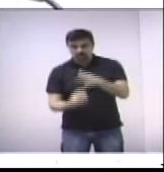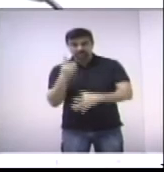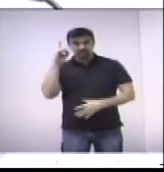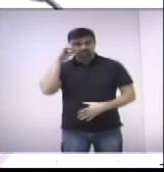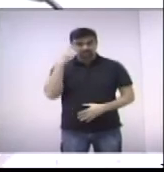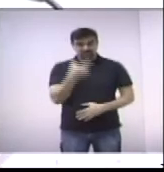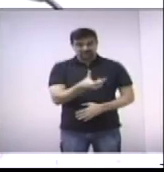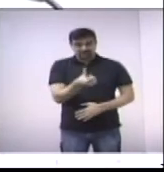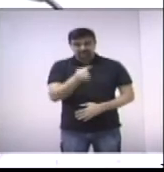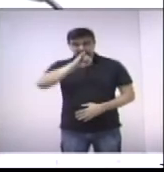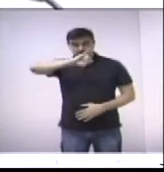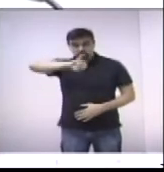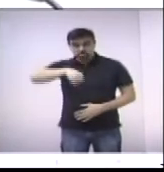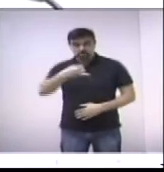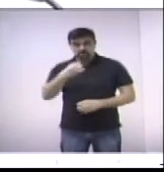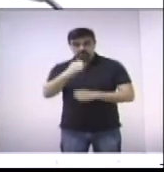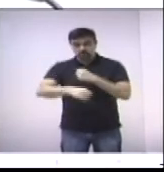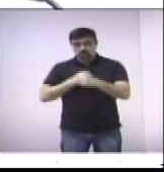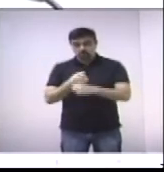de 2010.